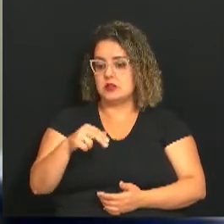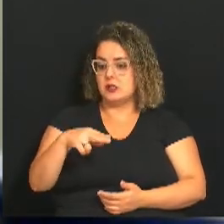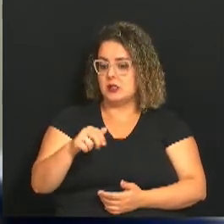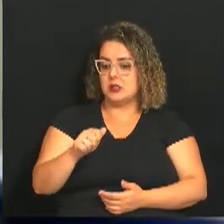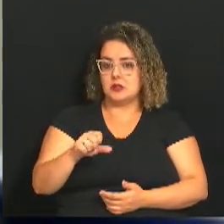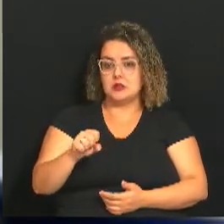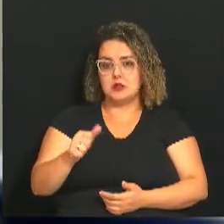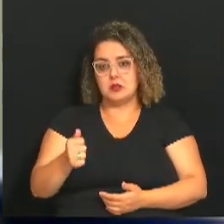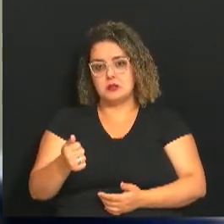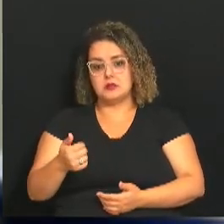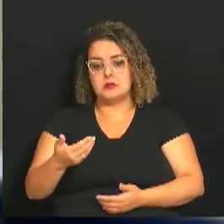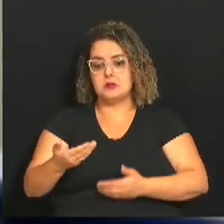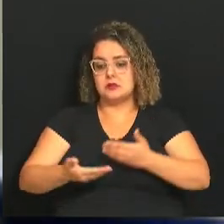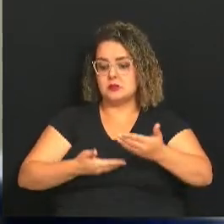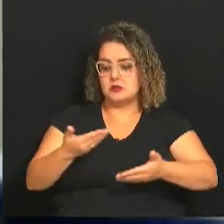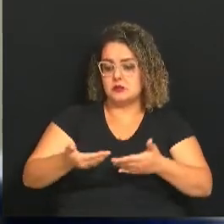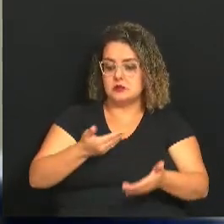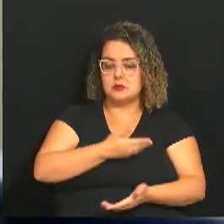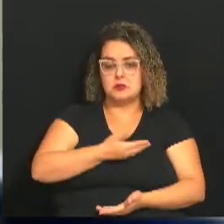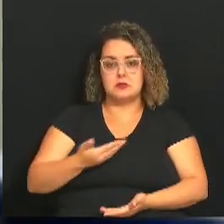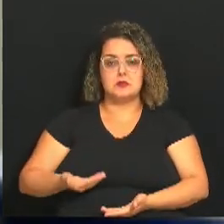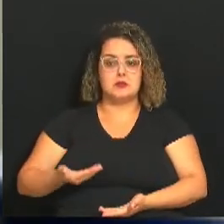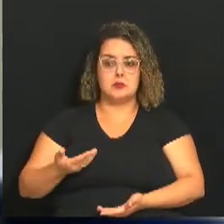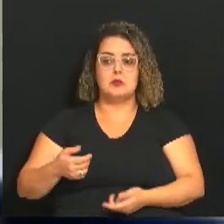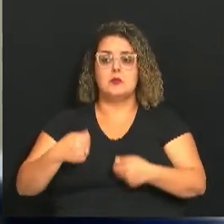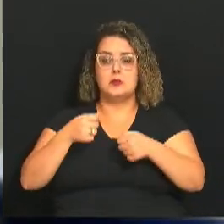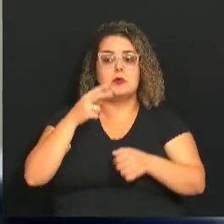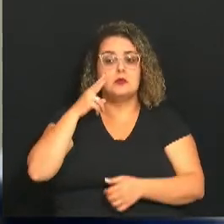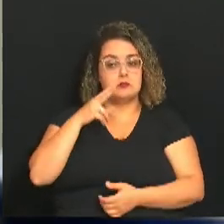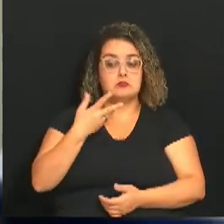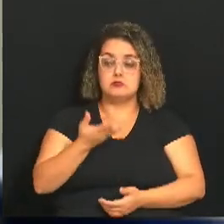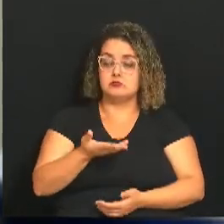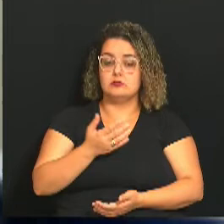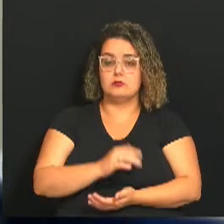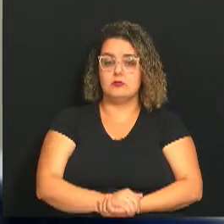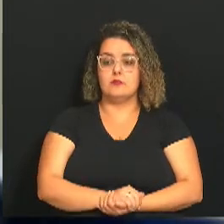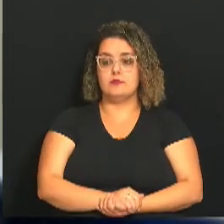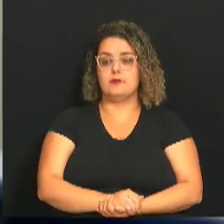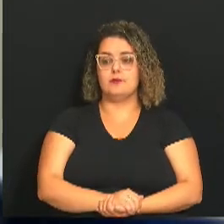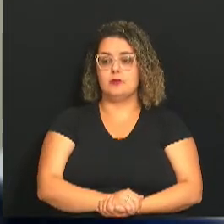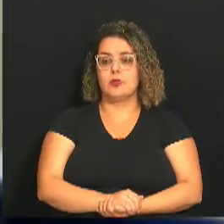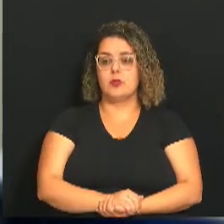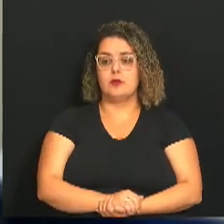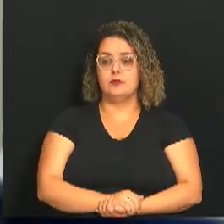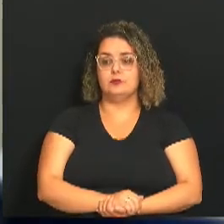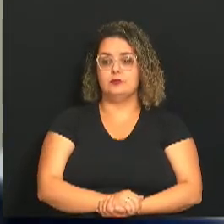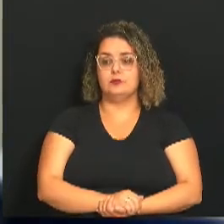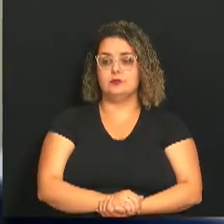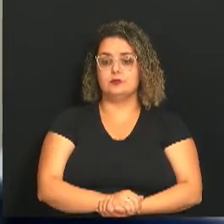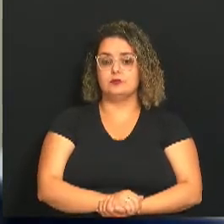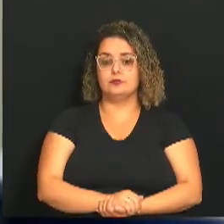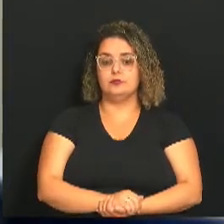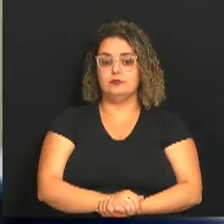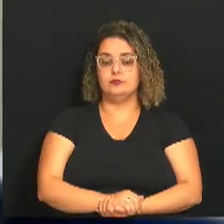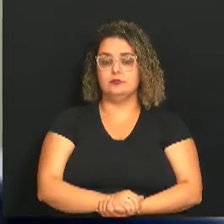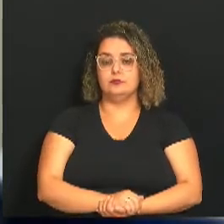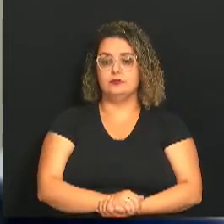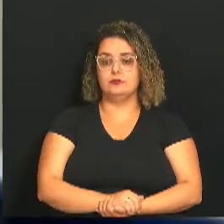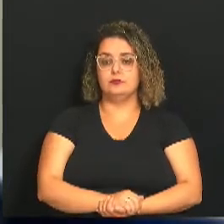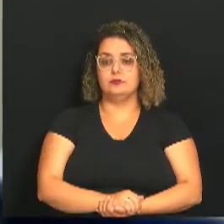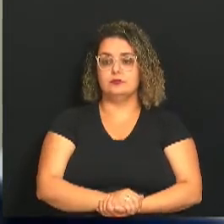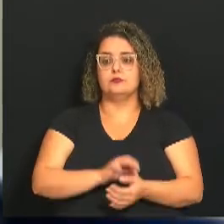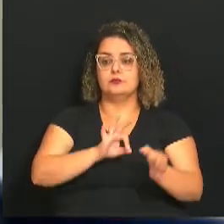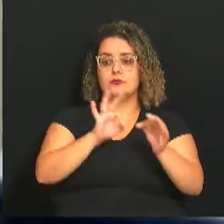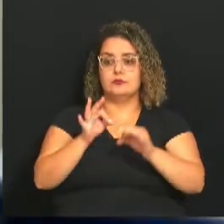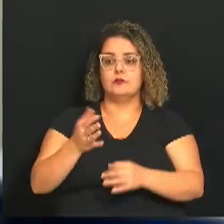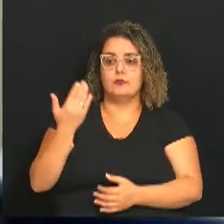públicos, enfim, teria que ver isso daí. Um outro ponto que a gente acompanhou, né? Eu era da Secretaria